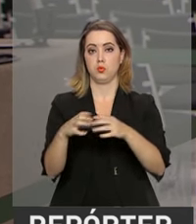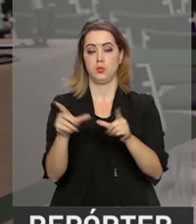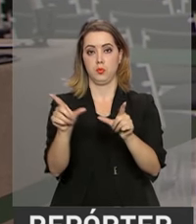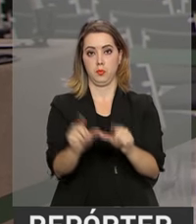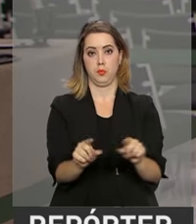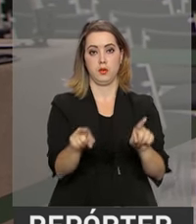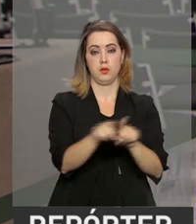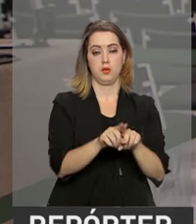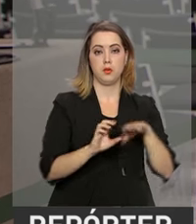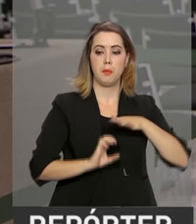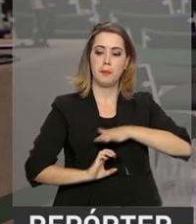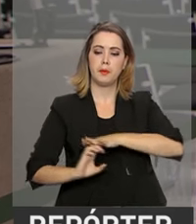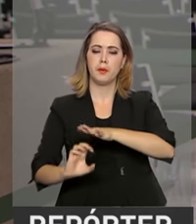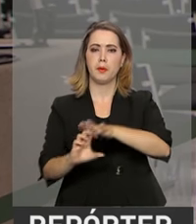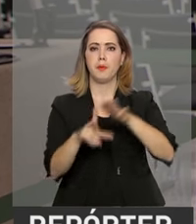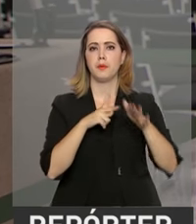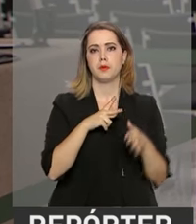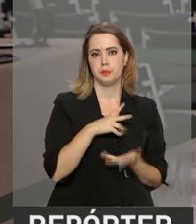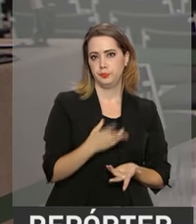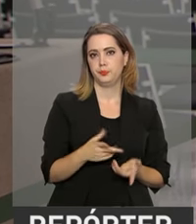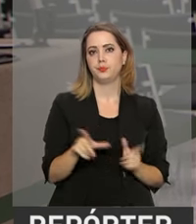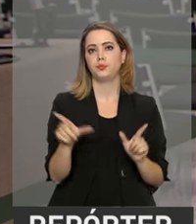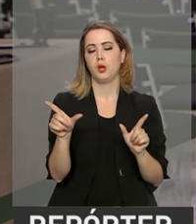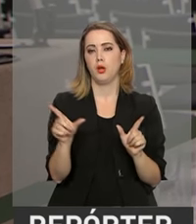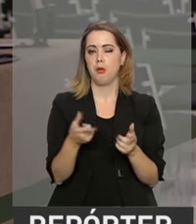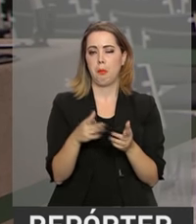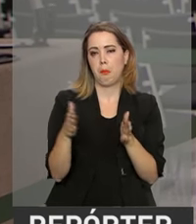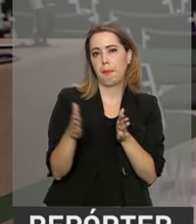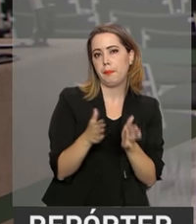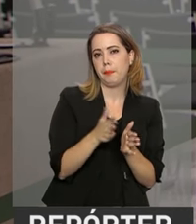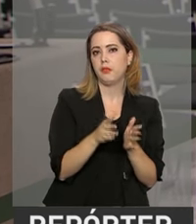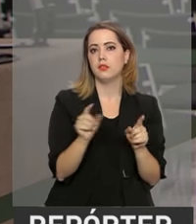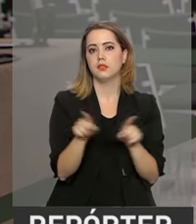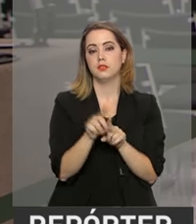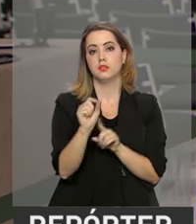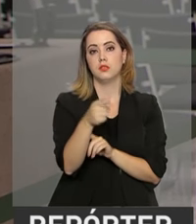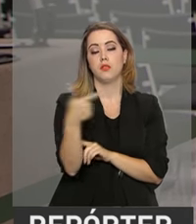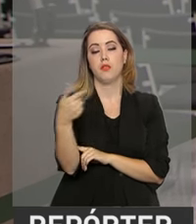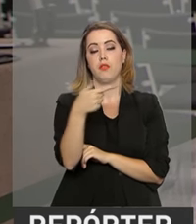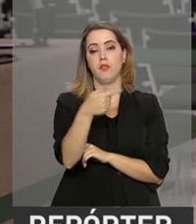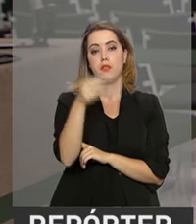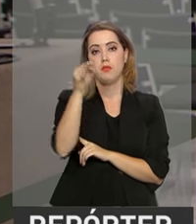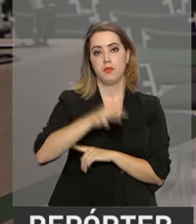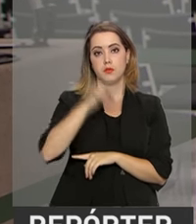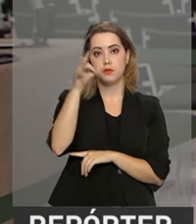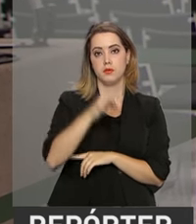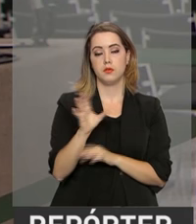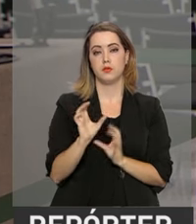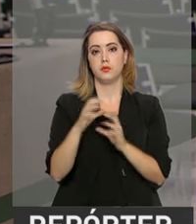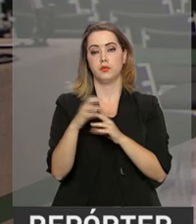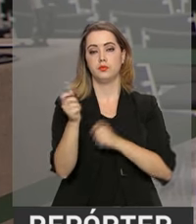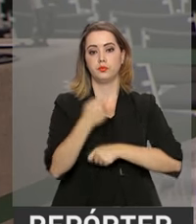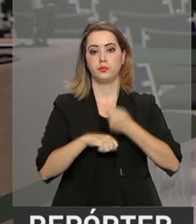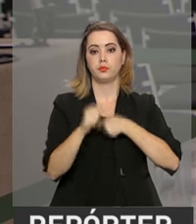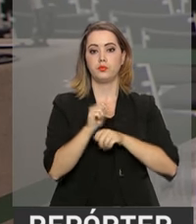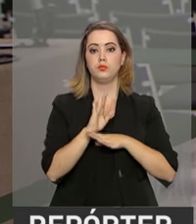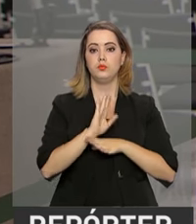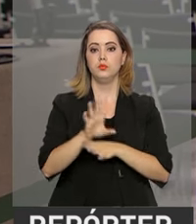de microempreendedores individuais. O setor representa 27% da economia nacional e